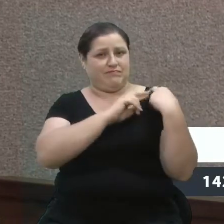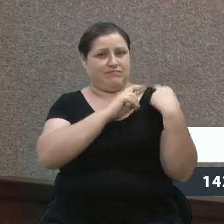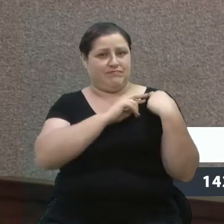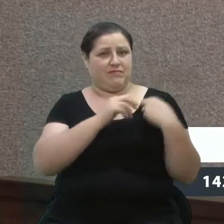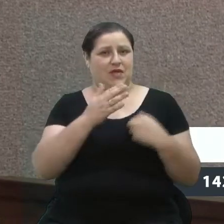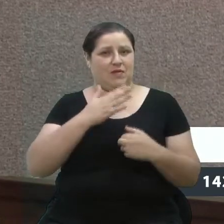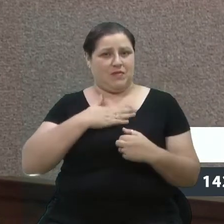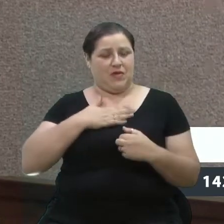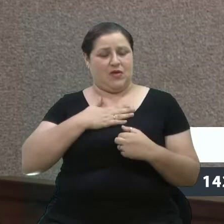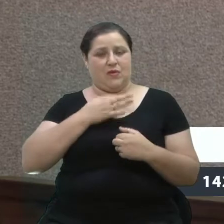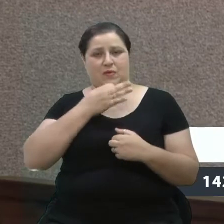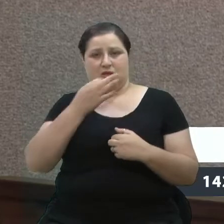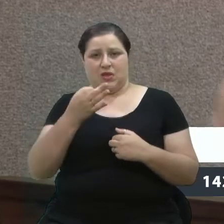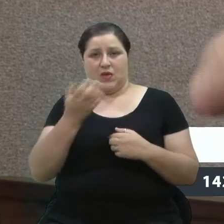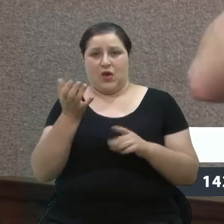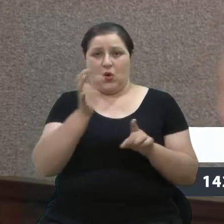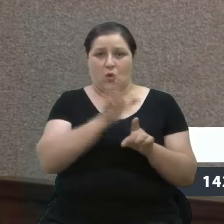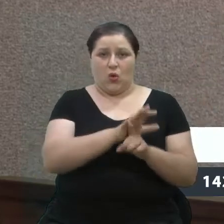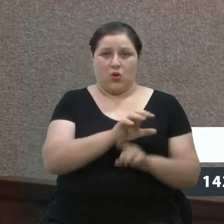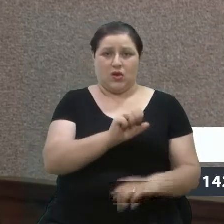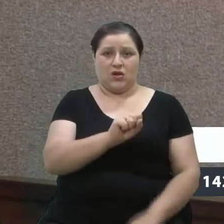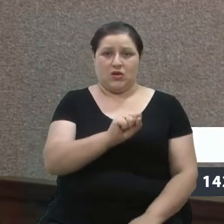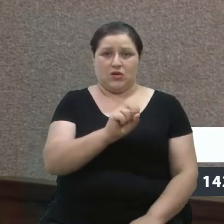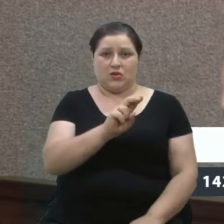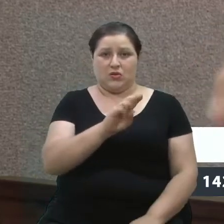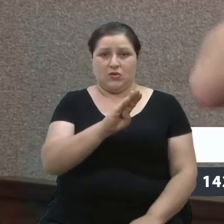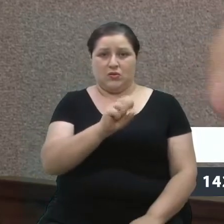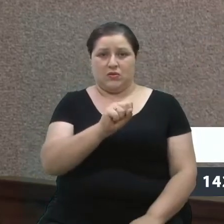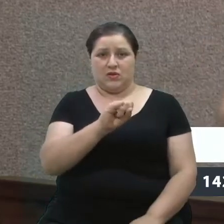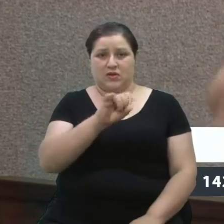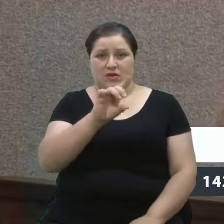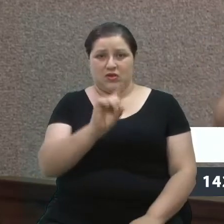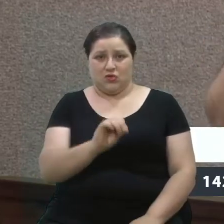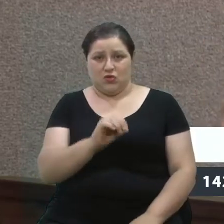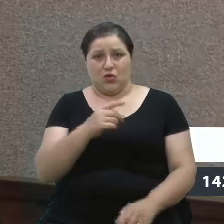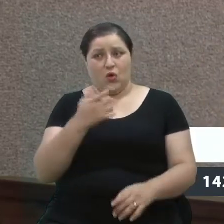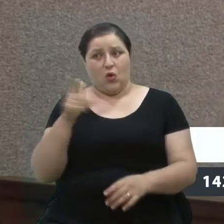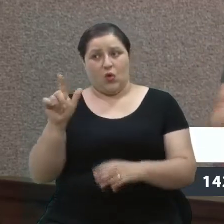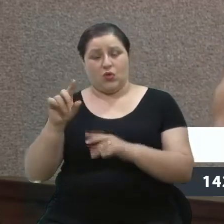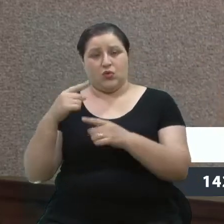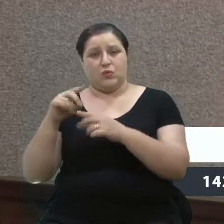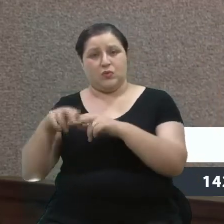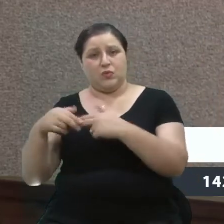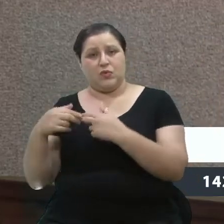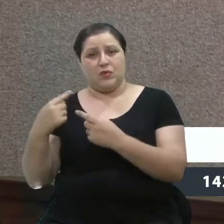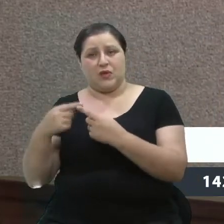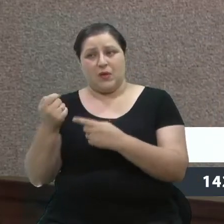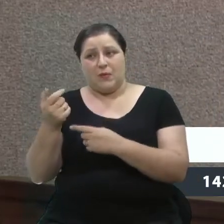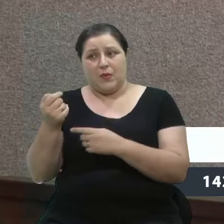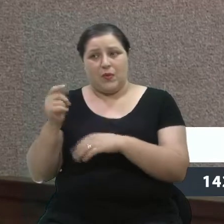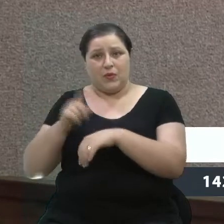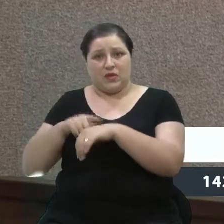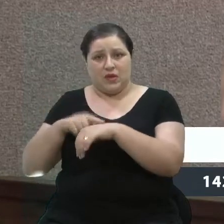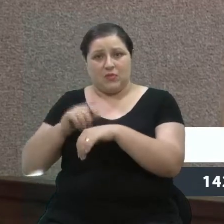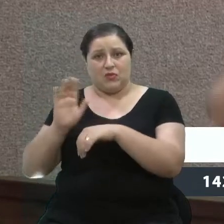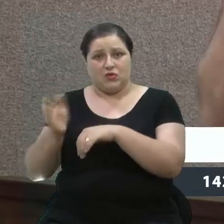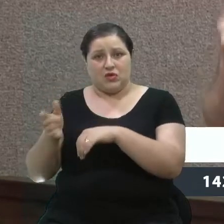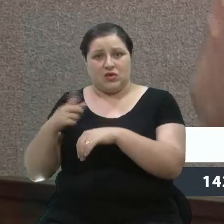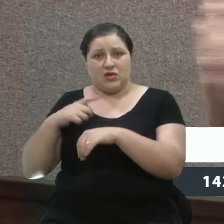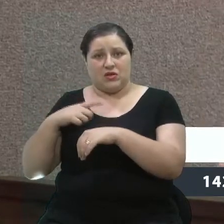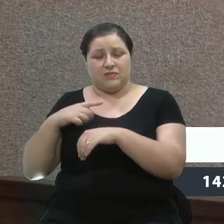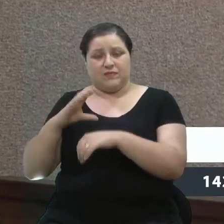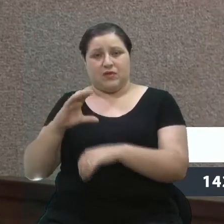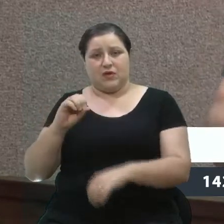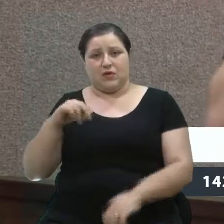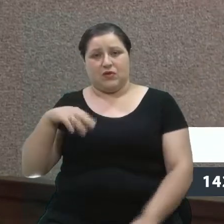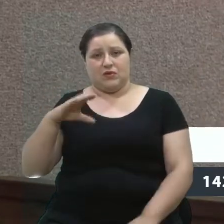manifesto contra o subsídio por um outro motivo. Há pouco tempo atrás foi feita uma concessão do transporte coletivo em Caxias do